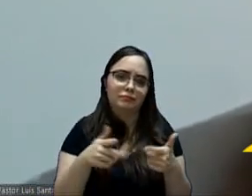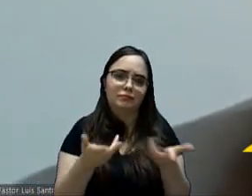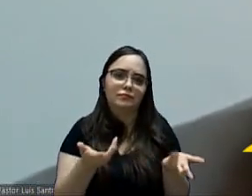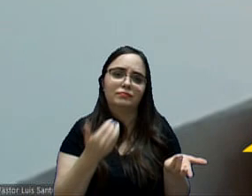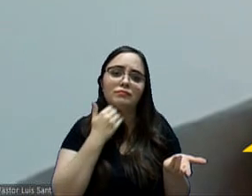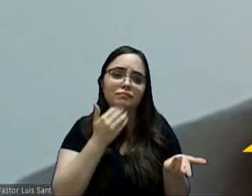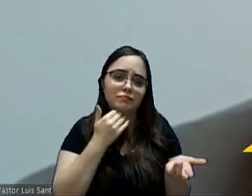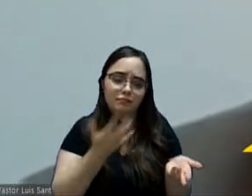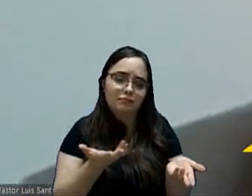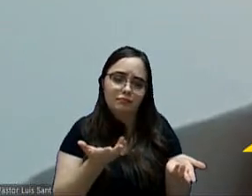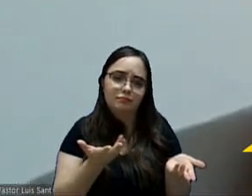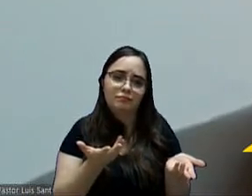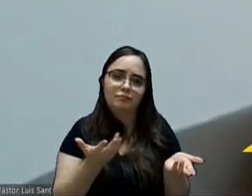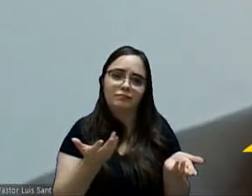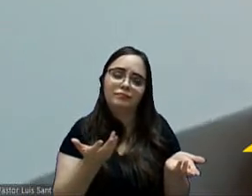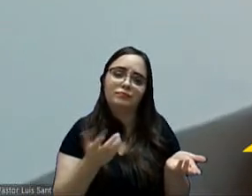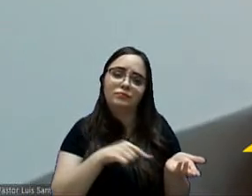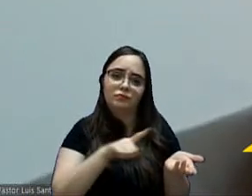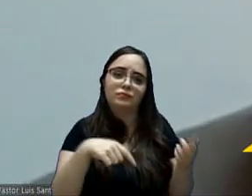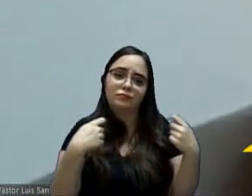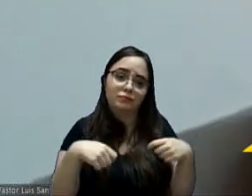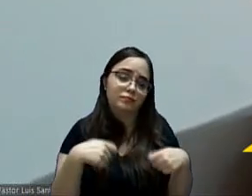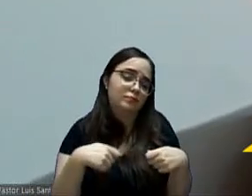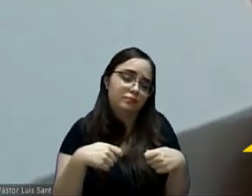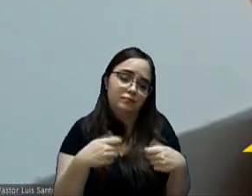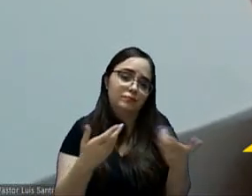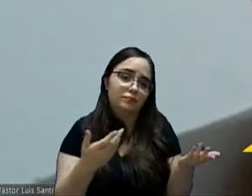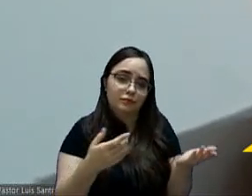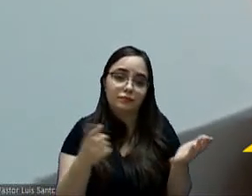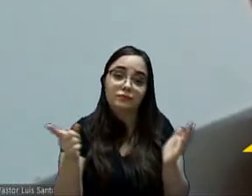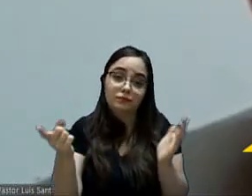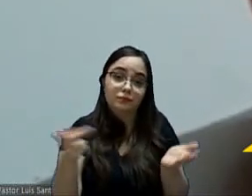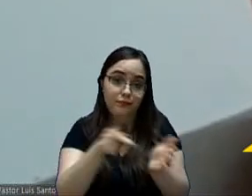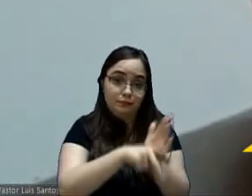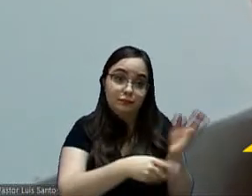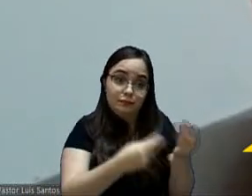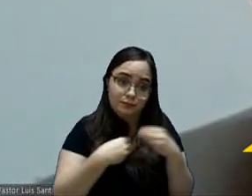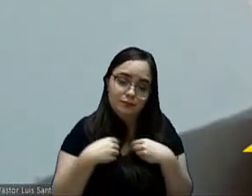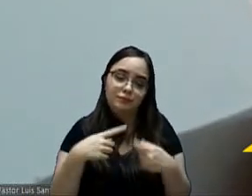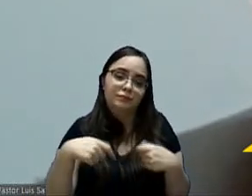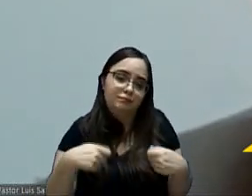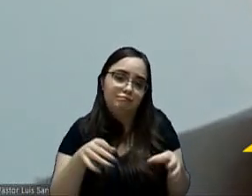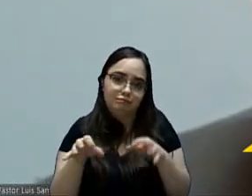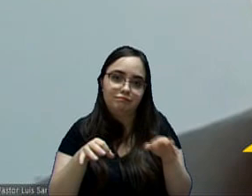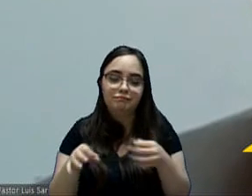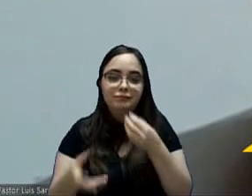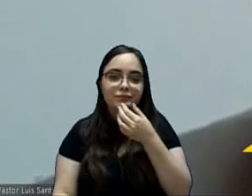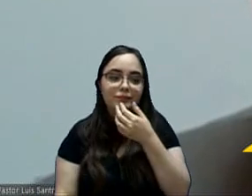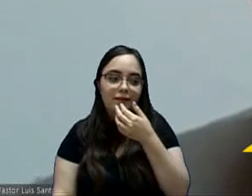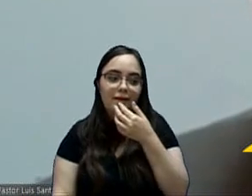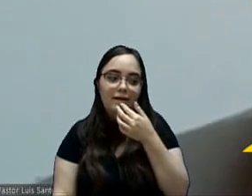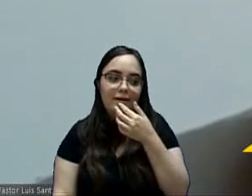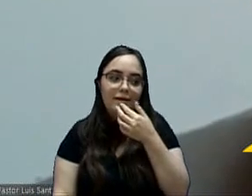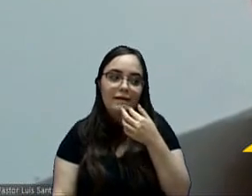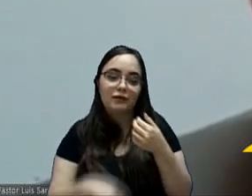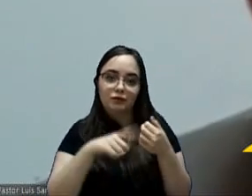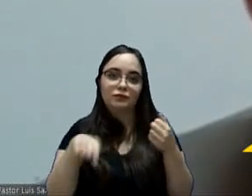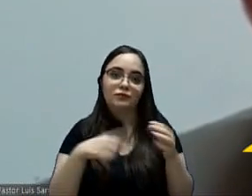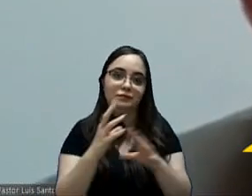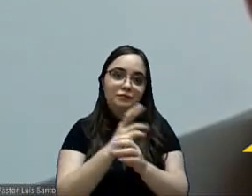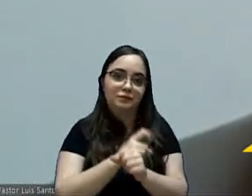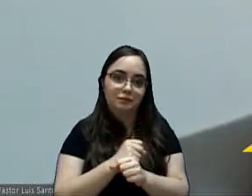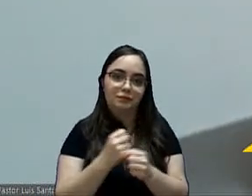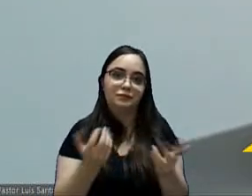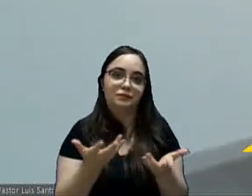iniciativa ou de inconstitucionalidade, que vamos tratar como ele deve ser tratado. Então, nós estamos aí somando com